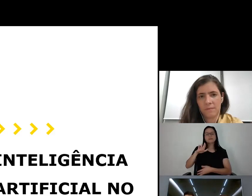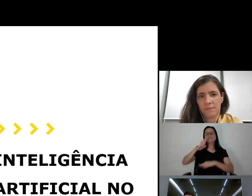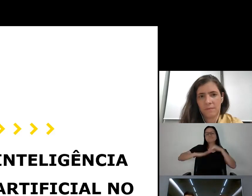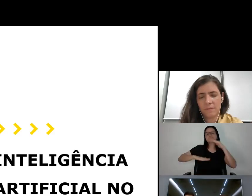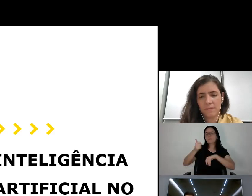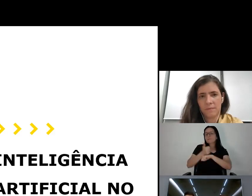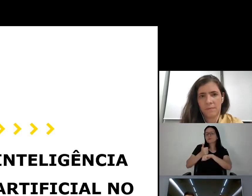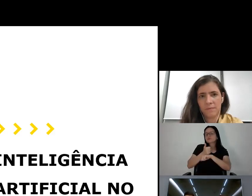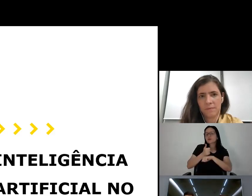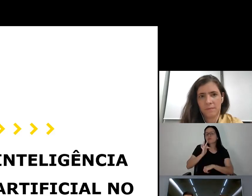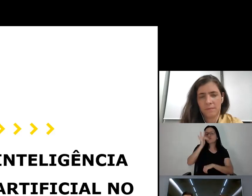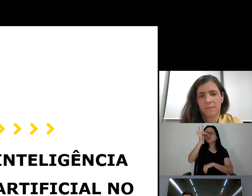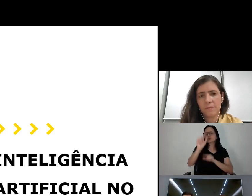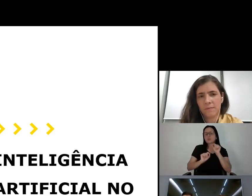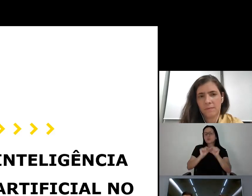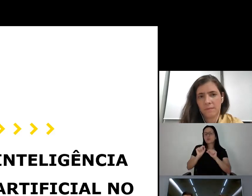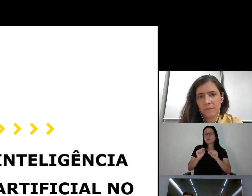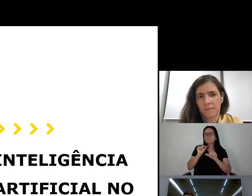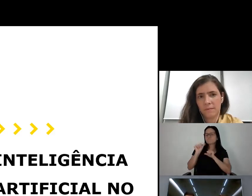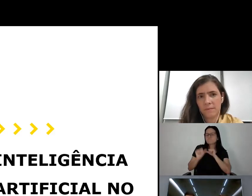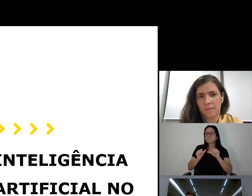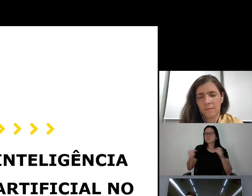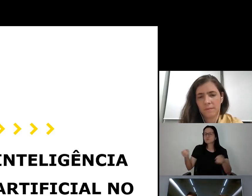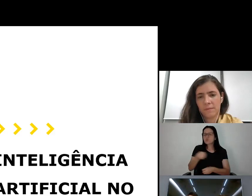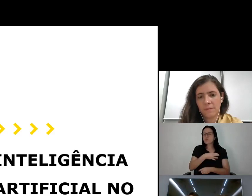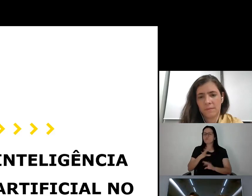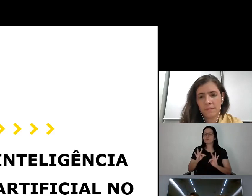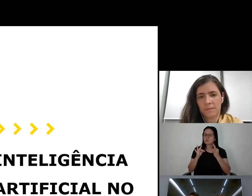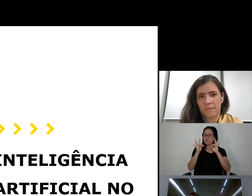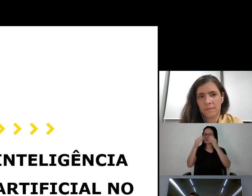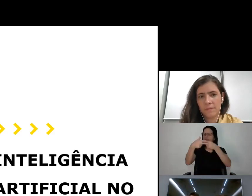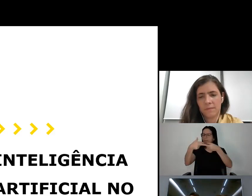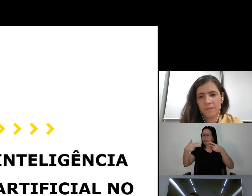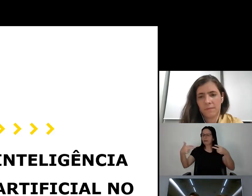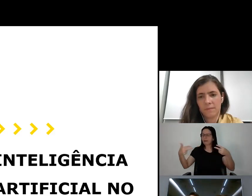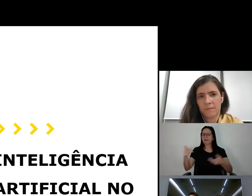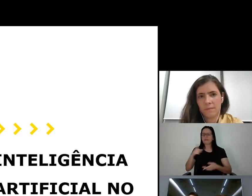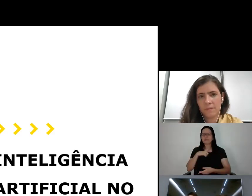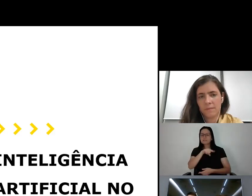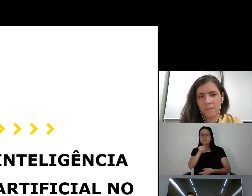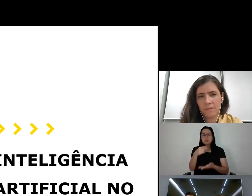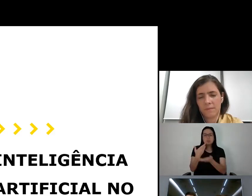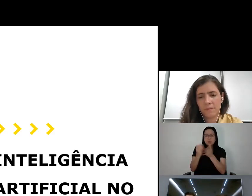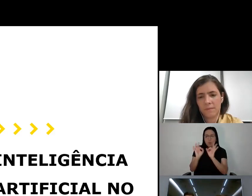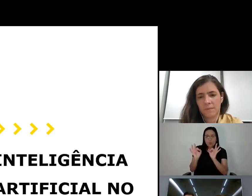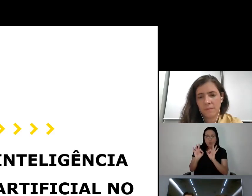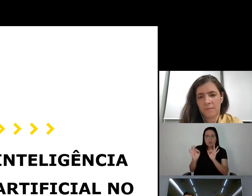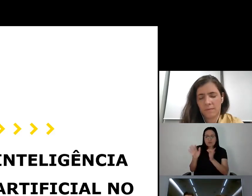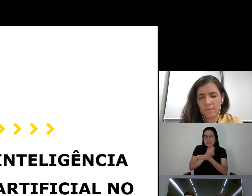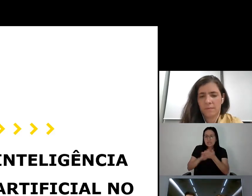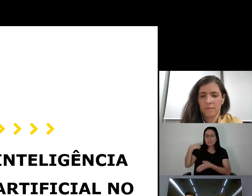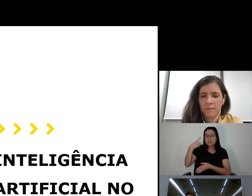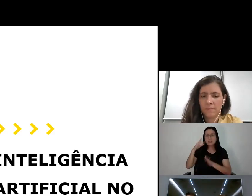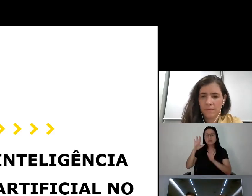futuro, a gente vai falar muito de inovação, de tecnologia. Então, por mais que você não faça direito, mas especialmente para aqueles que